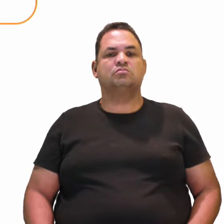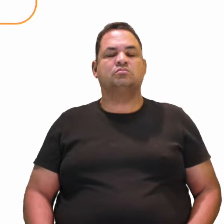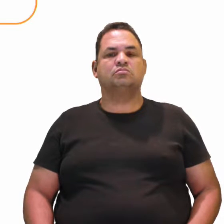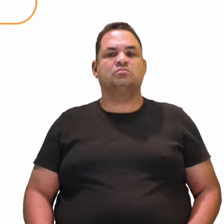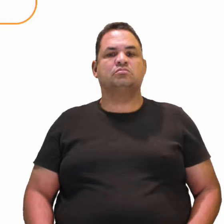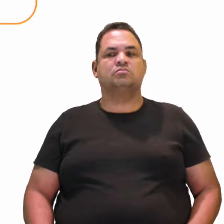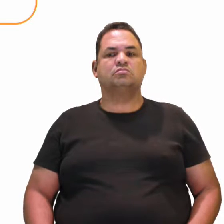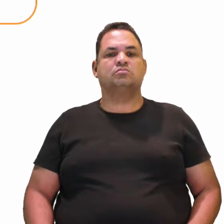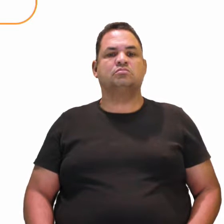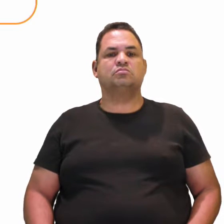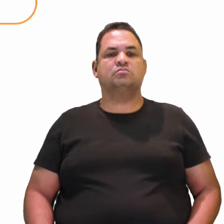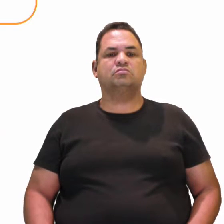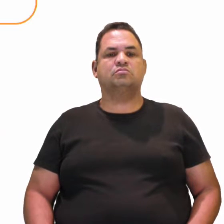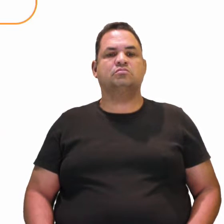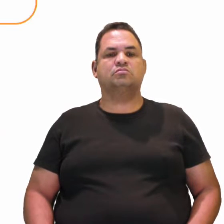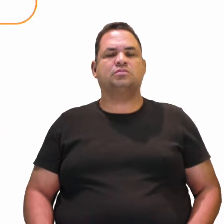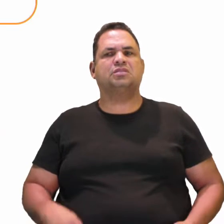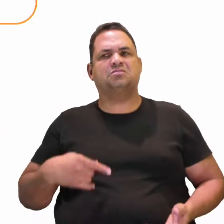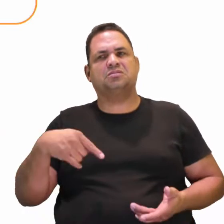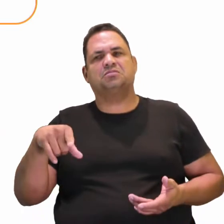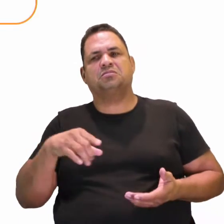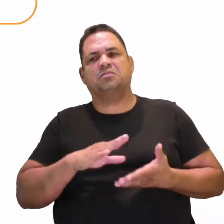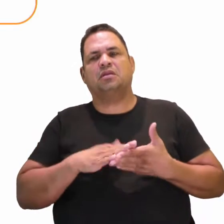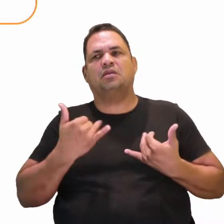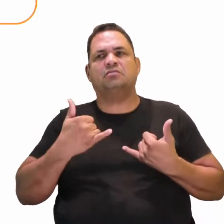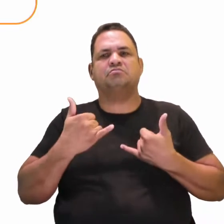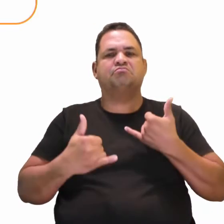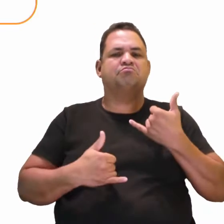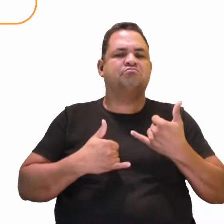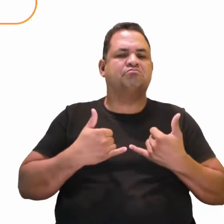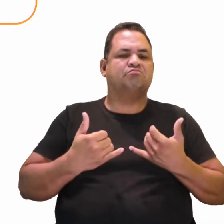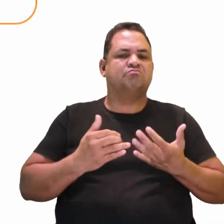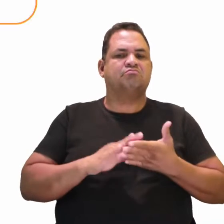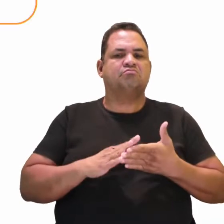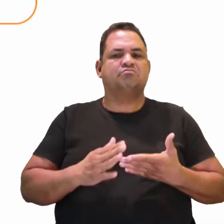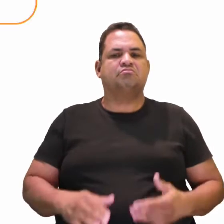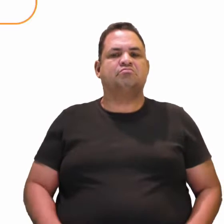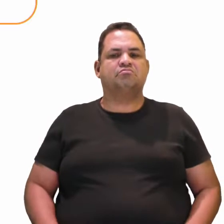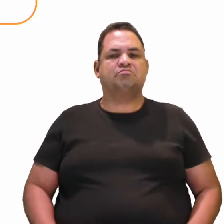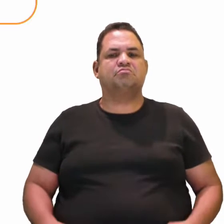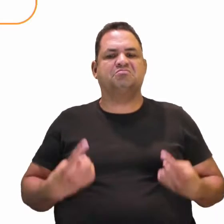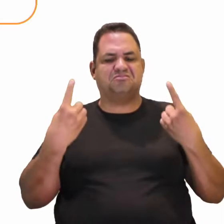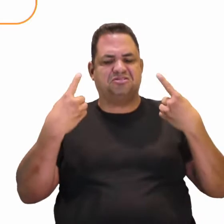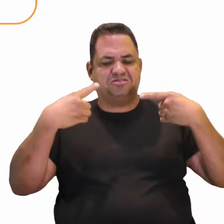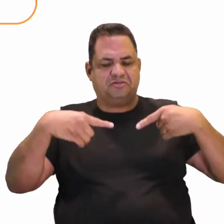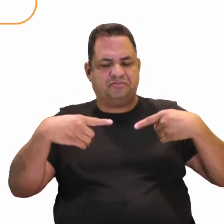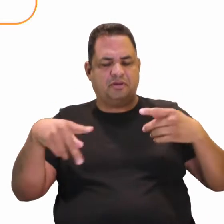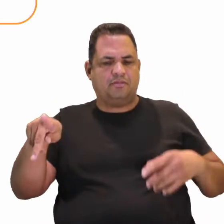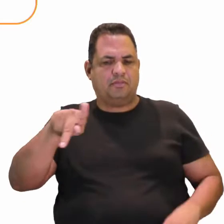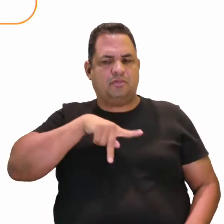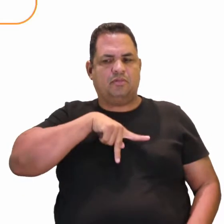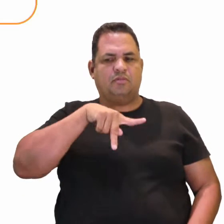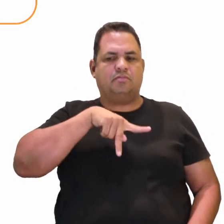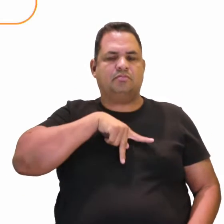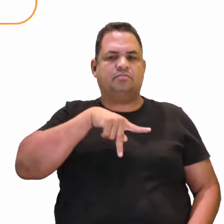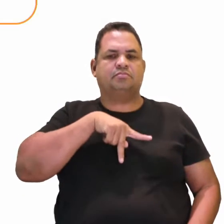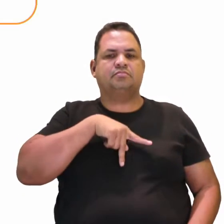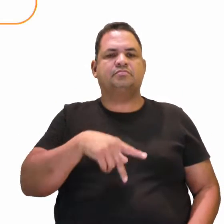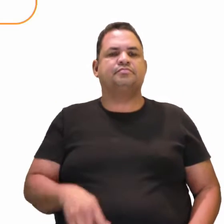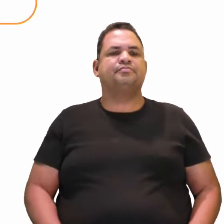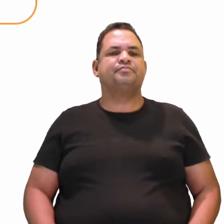para curtir você mesma ou mesmo. Challenge yourself, se desafiar. Connect